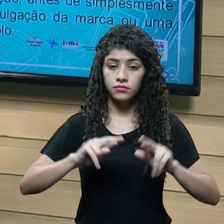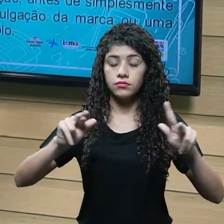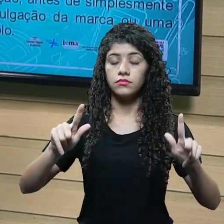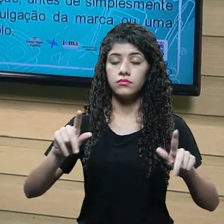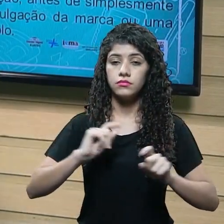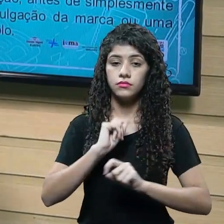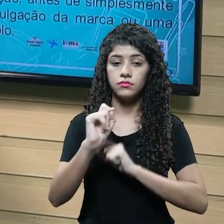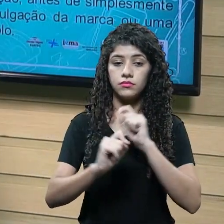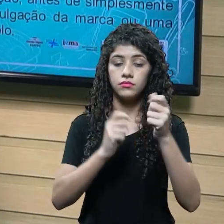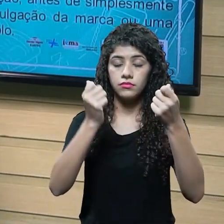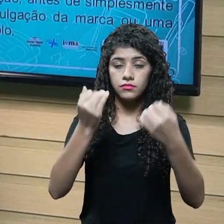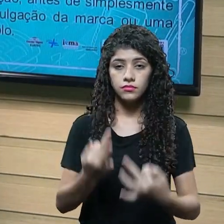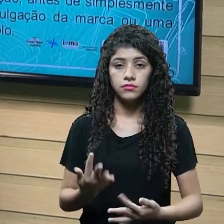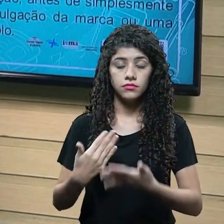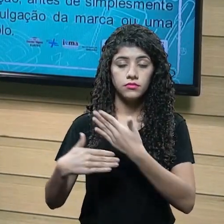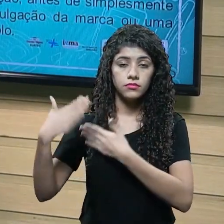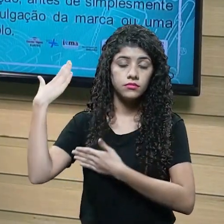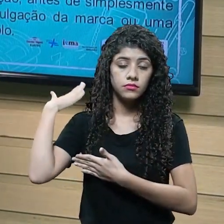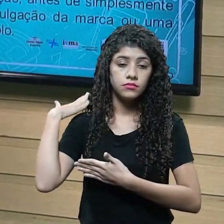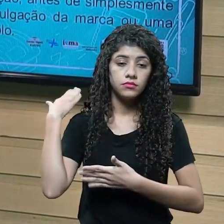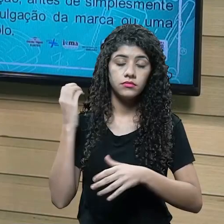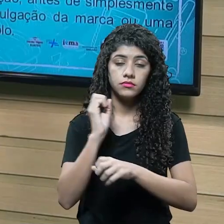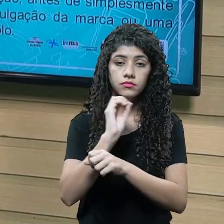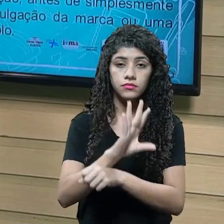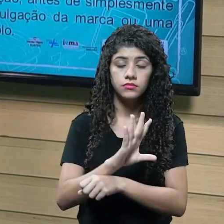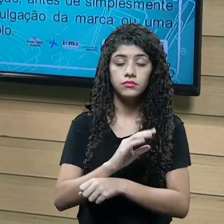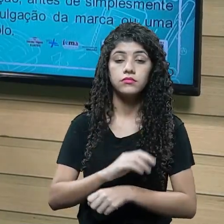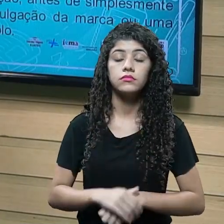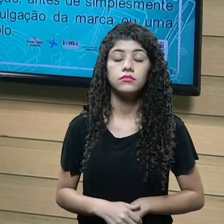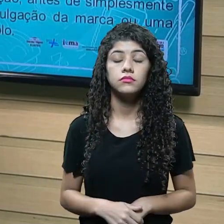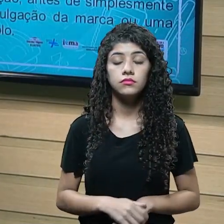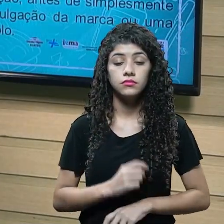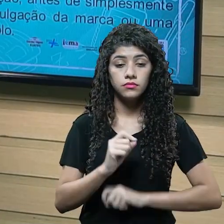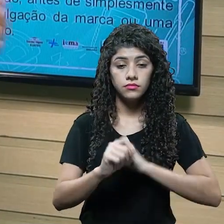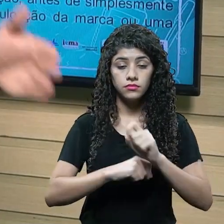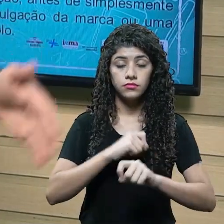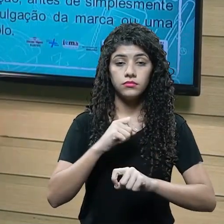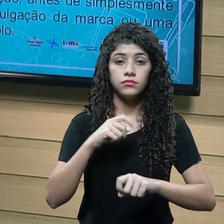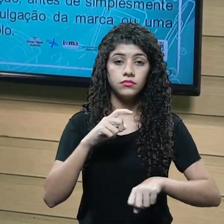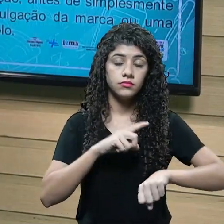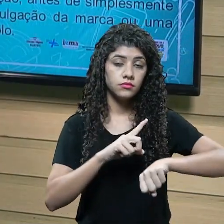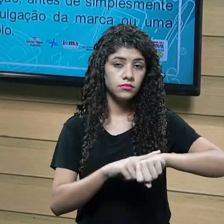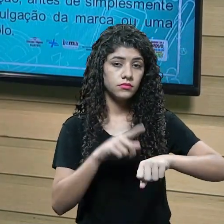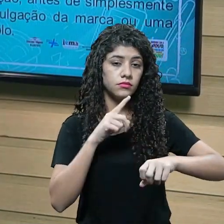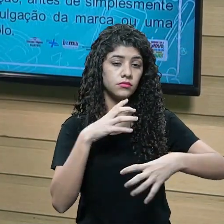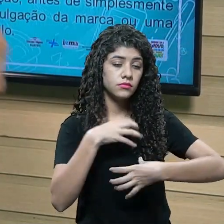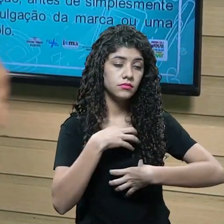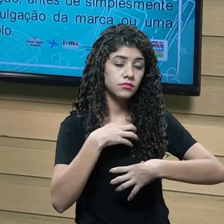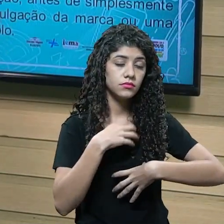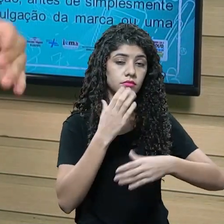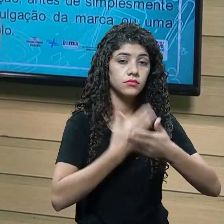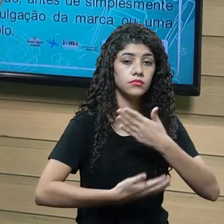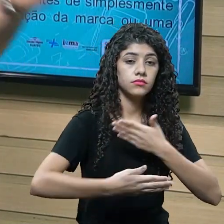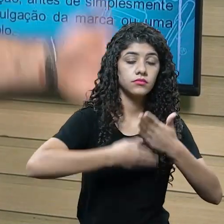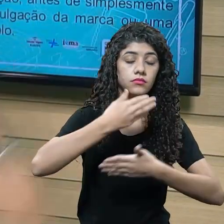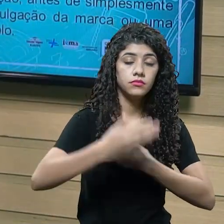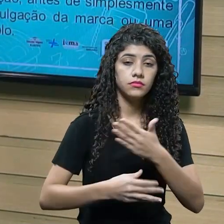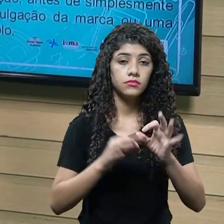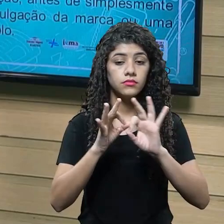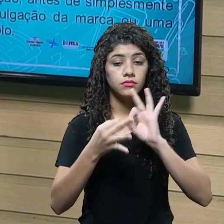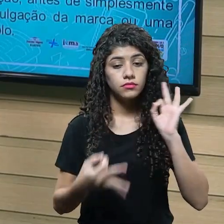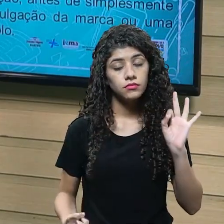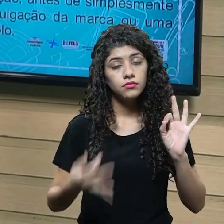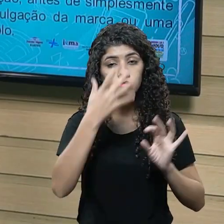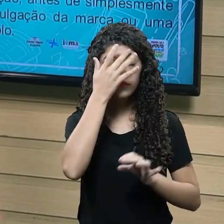foi colocado no slide anterior, tá? Na apresentação anterior, colocando que eu tenho um convívio, eu tenho uma convivência duradoura com aquele